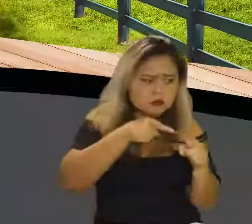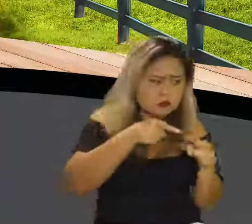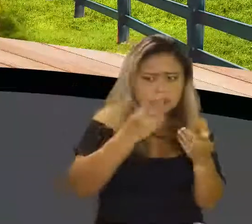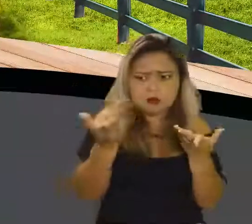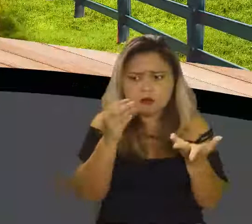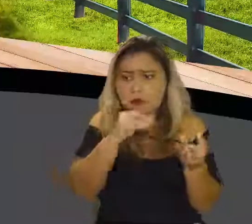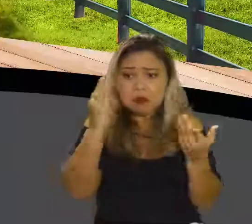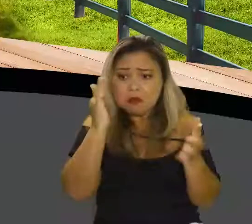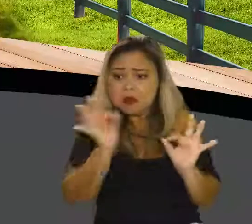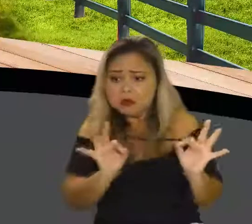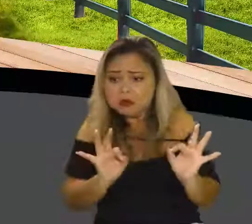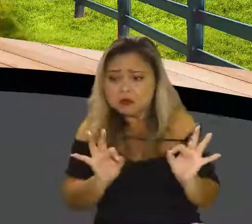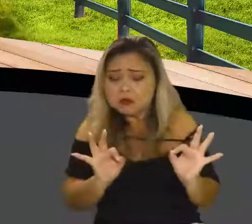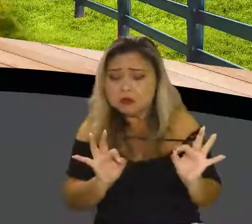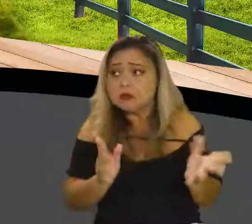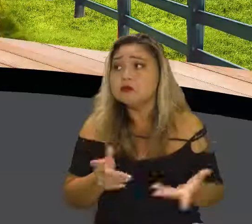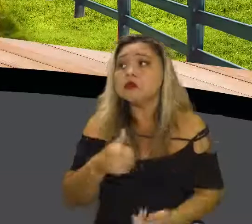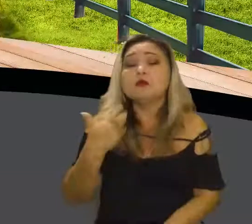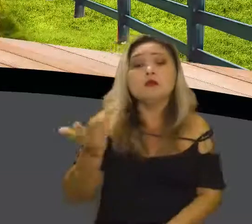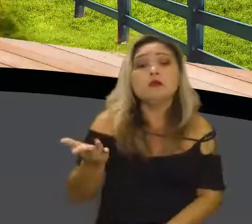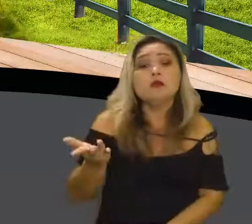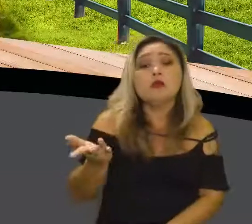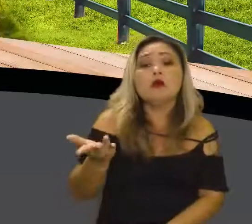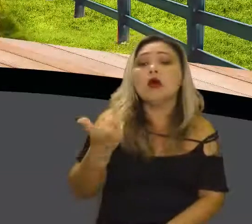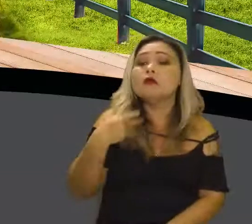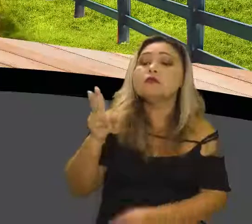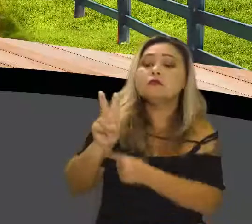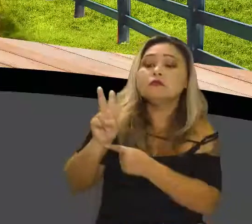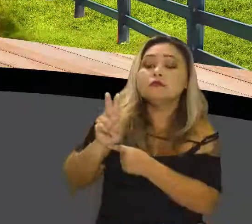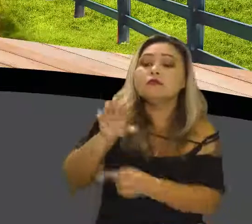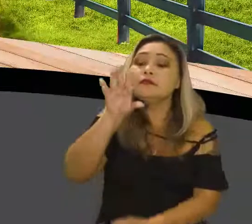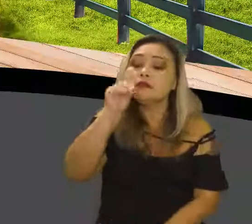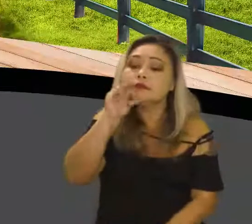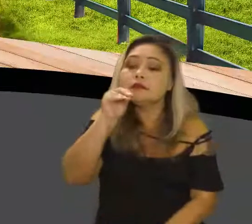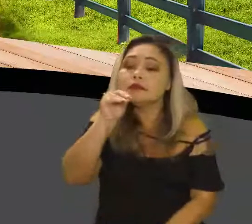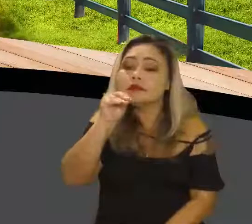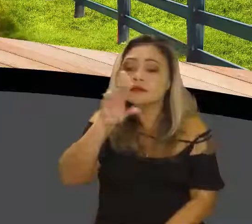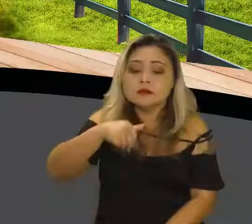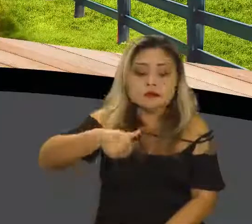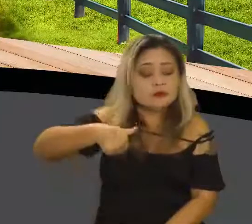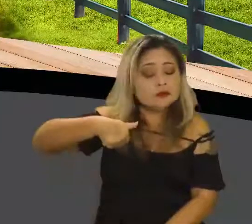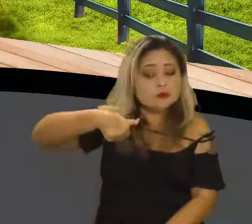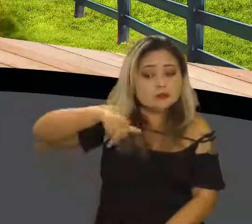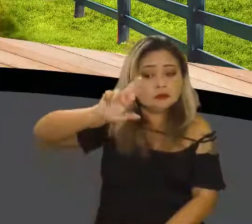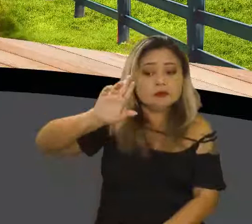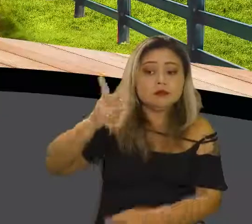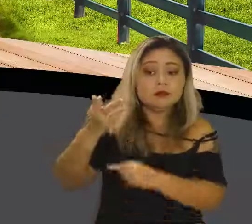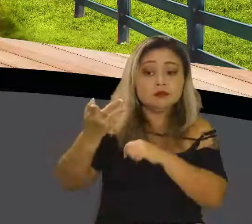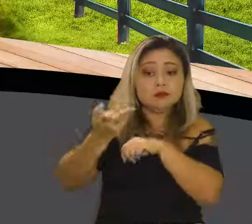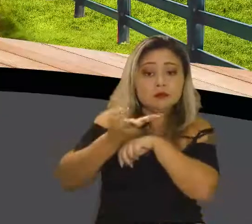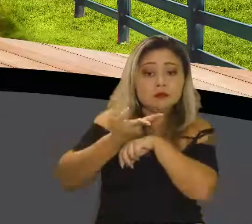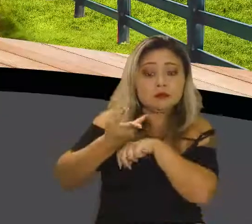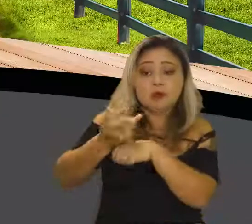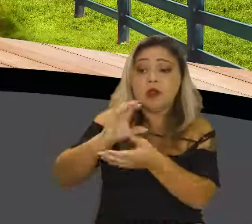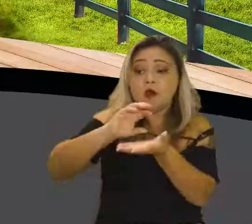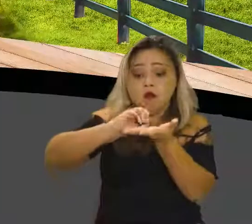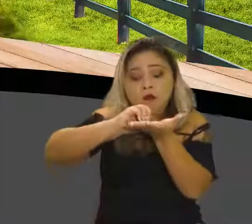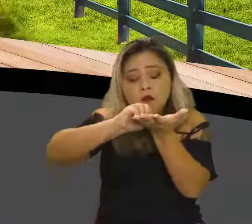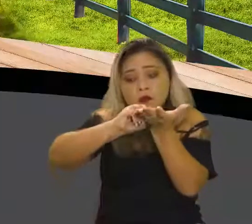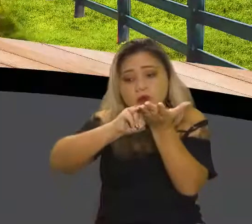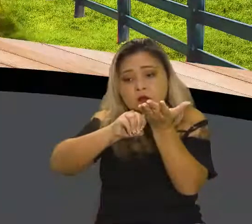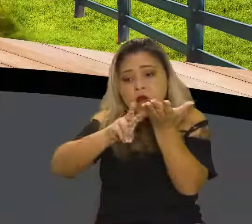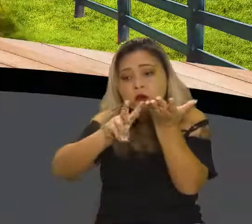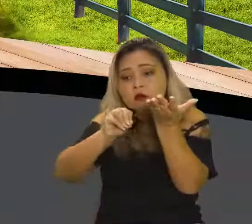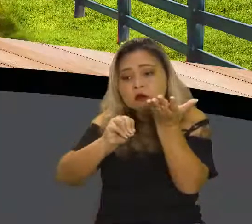introduziu o pato, eu não entendi. Porque na criação de pato, o que é mais procurado é o ovo galado do que